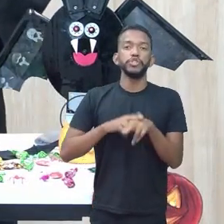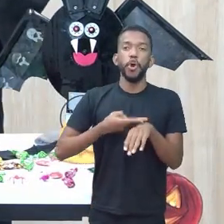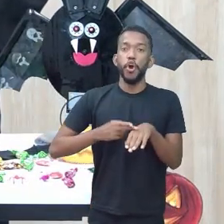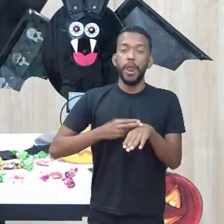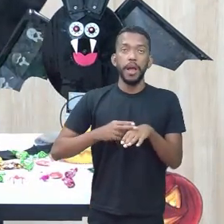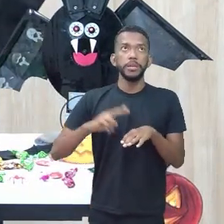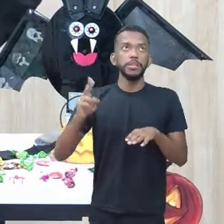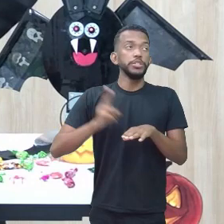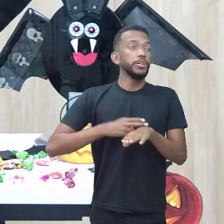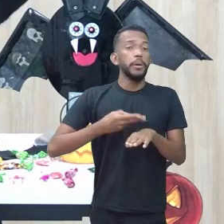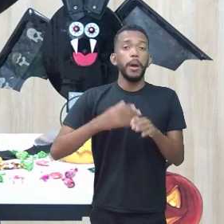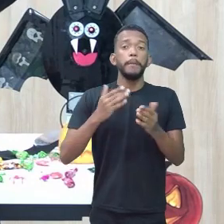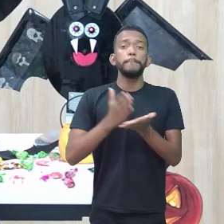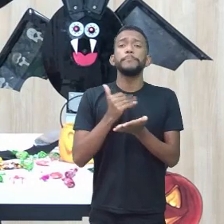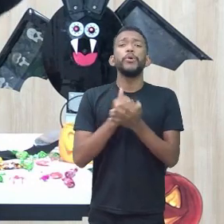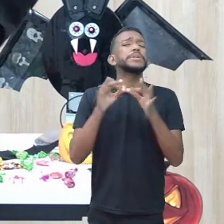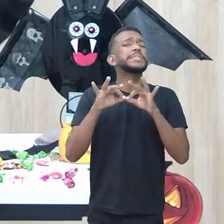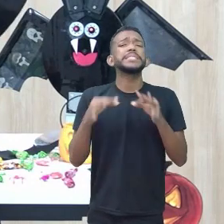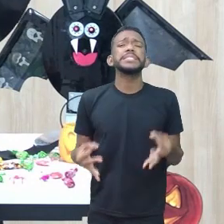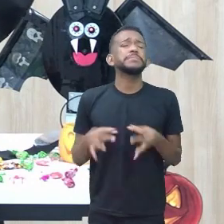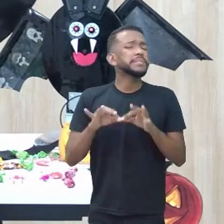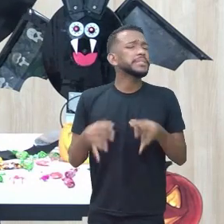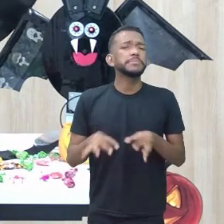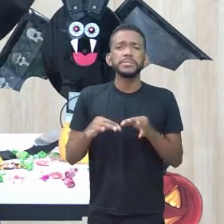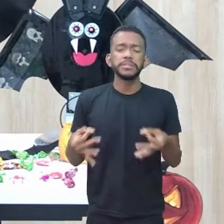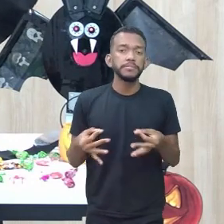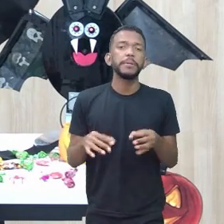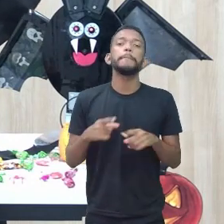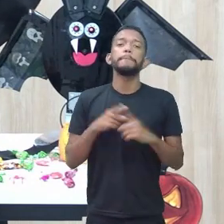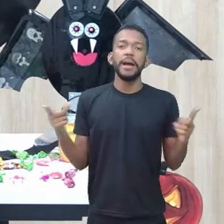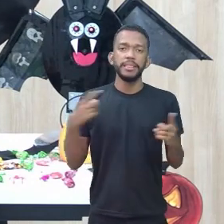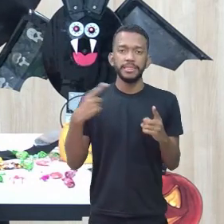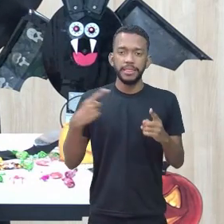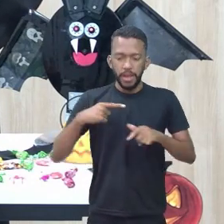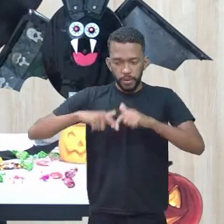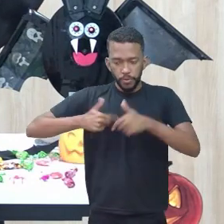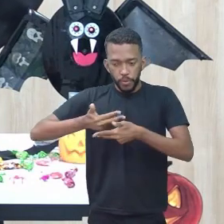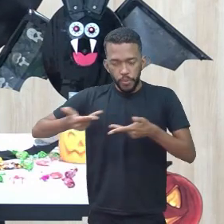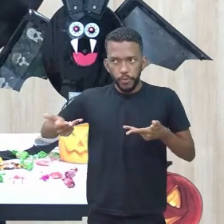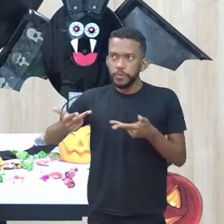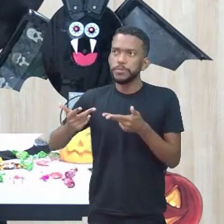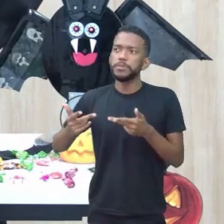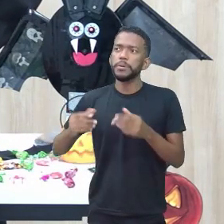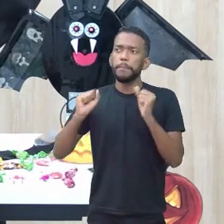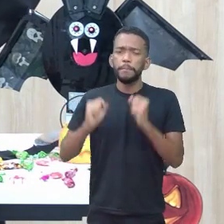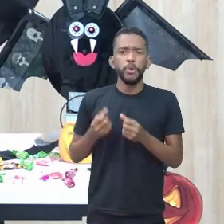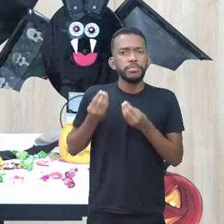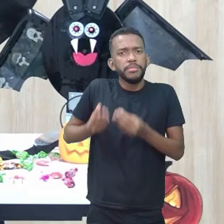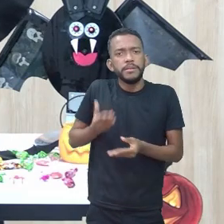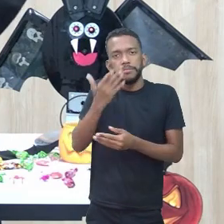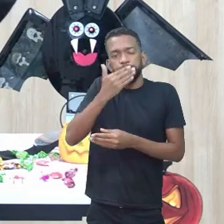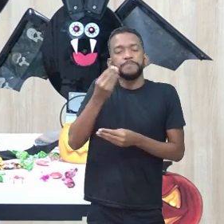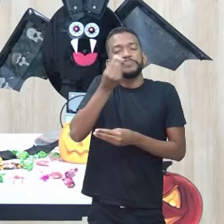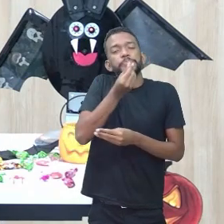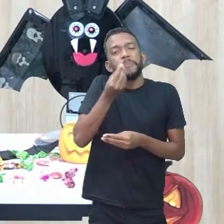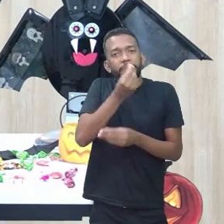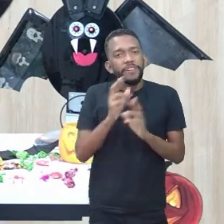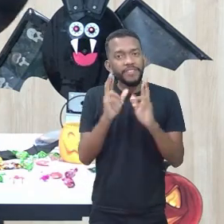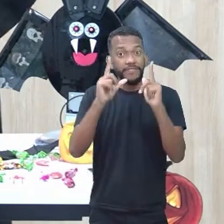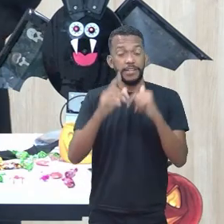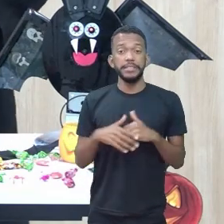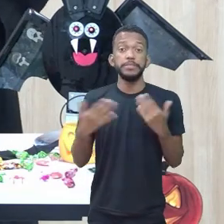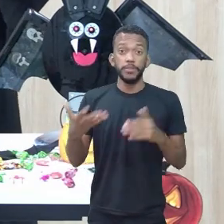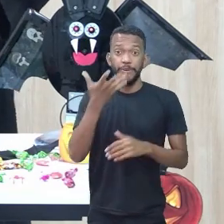aquele bolo era um bolo simples, de massa simples. Mas tinha algo ali que podia dar um sabor diferente. Então as